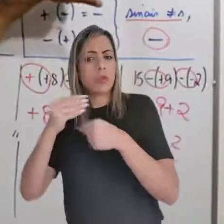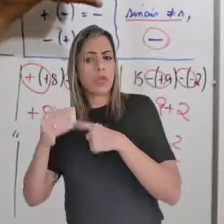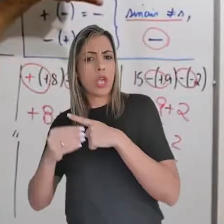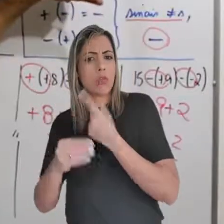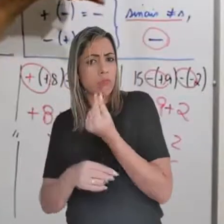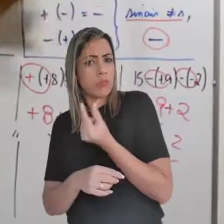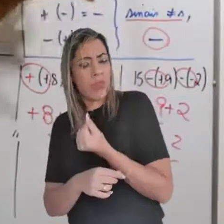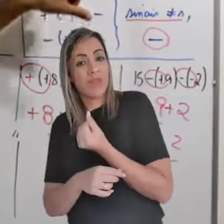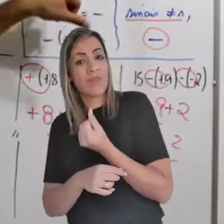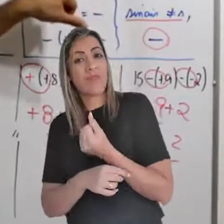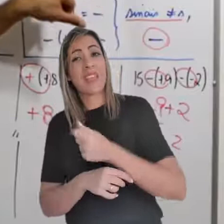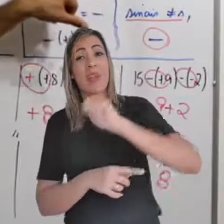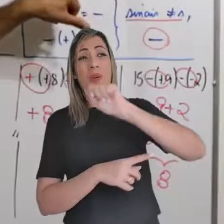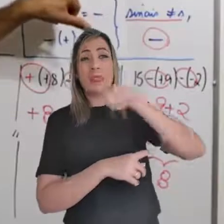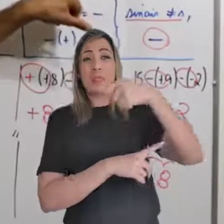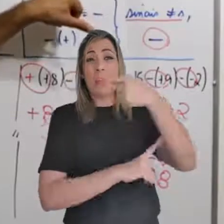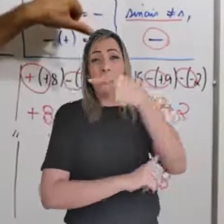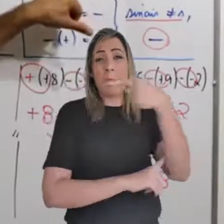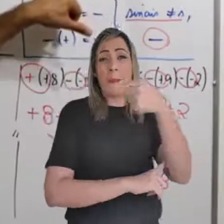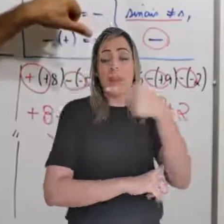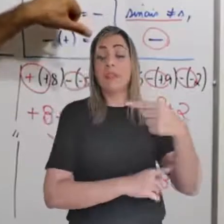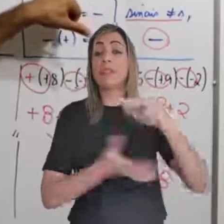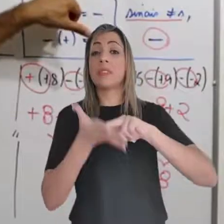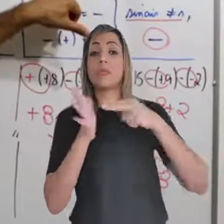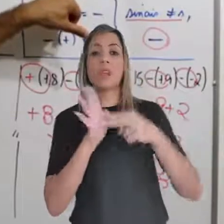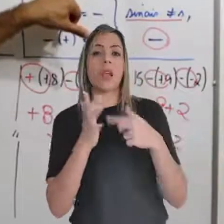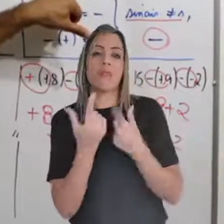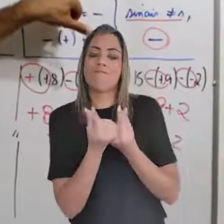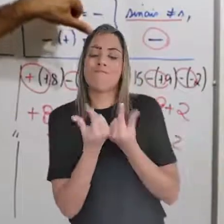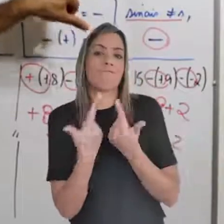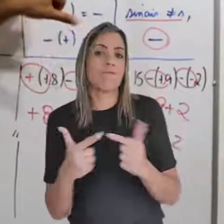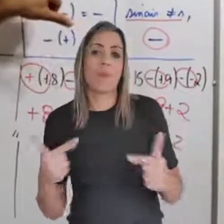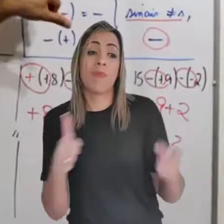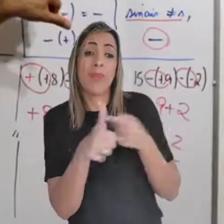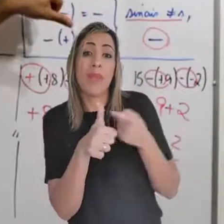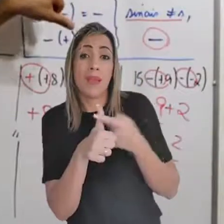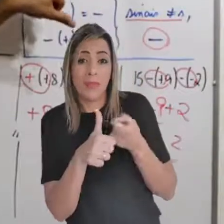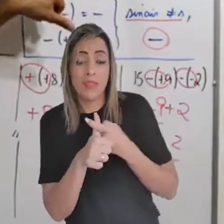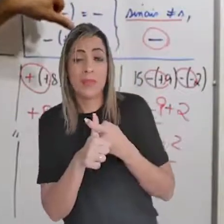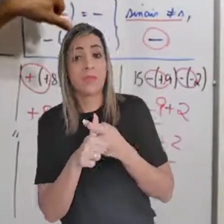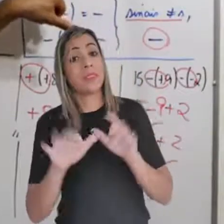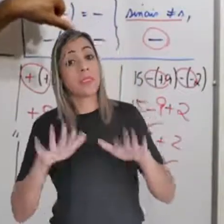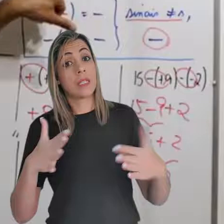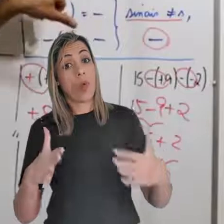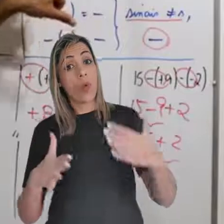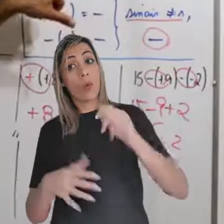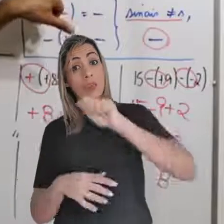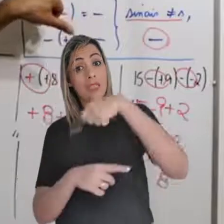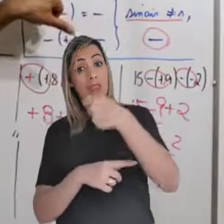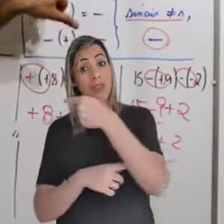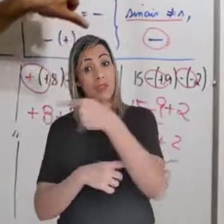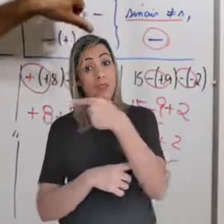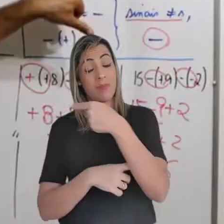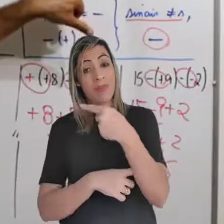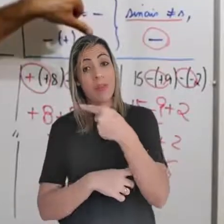que eu tenho. Agora, o sinal de menos significa o que eu não tenho. Então veja que este sinal de menos